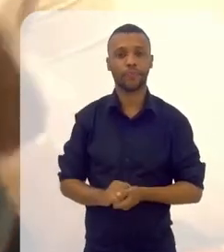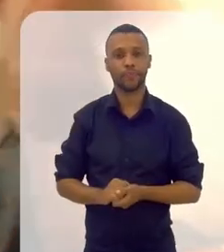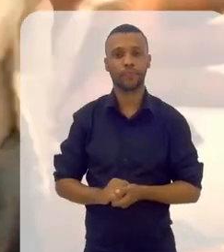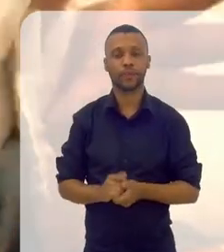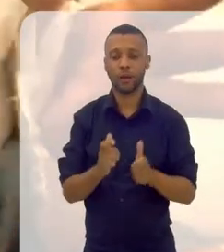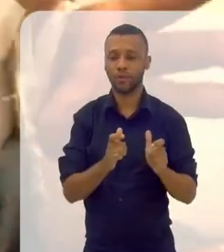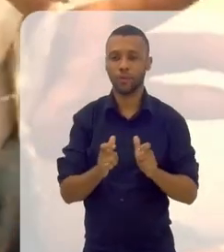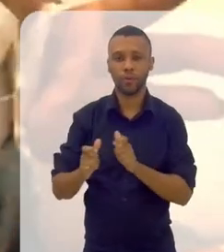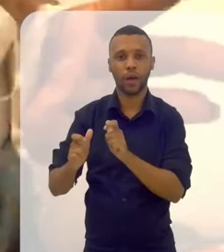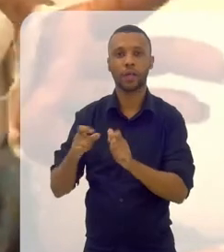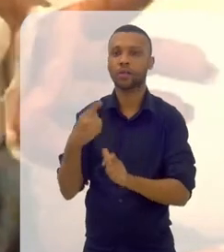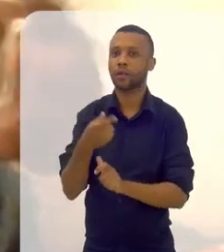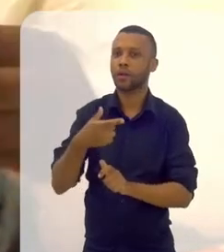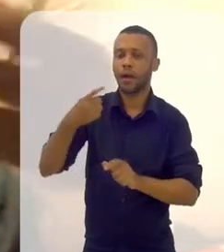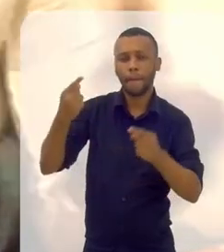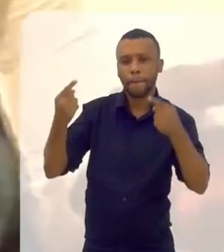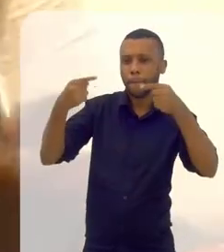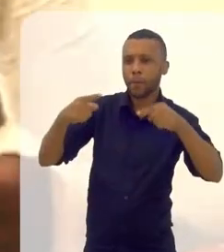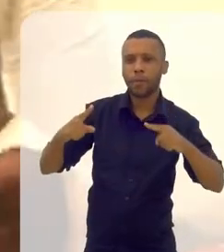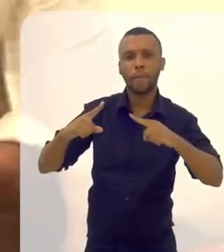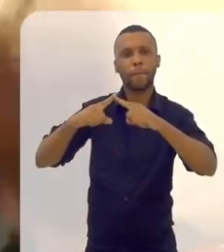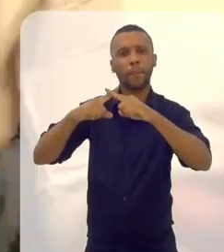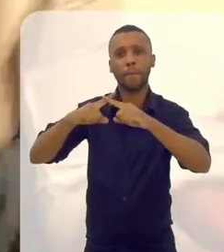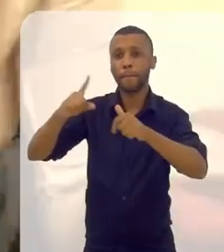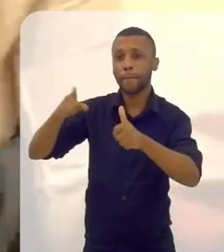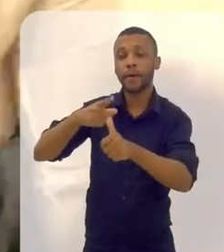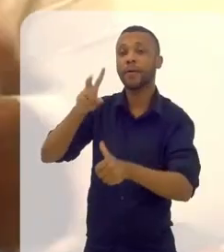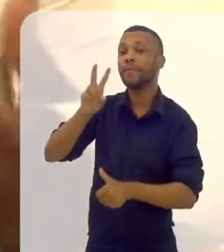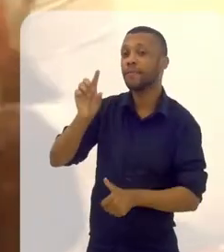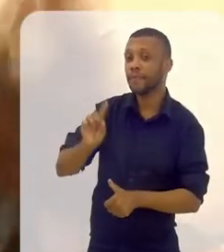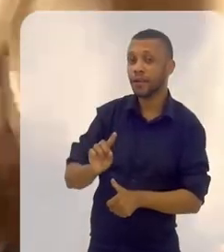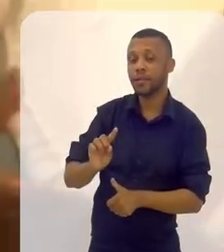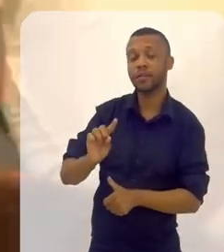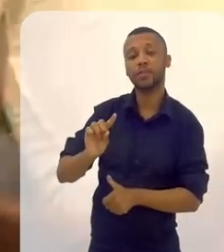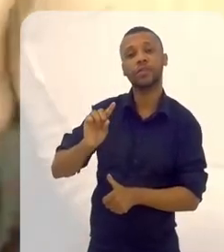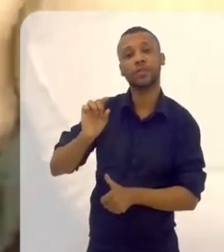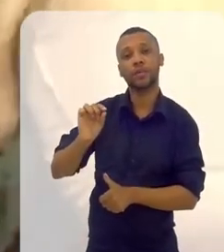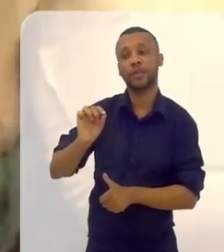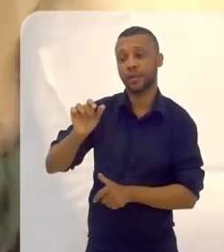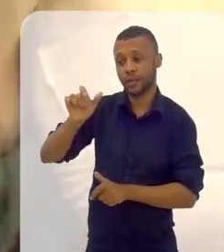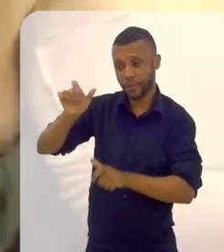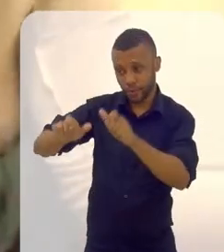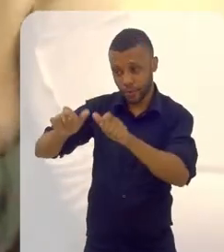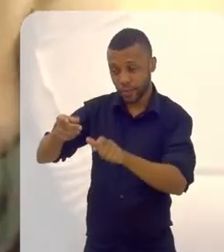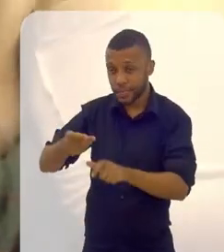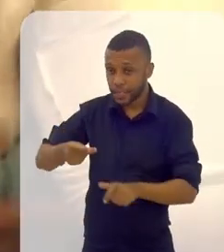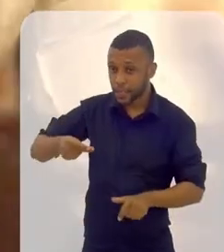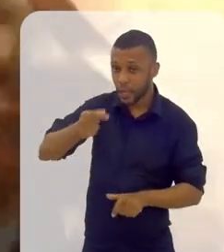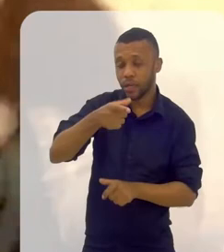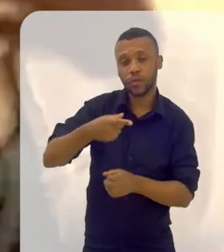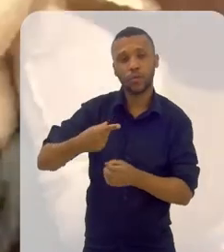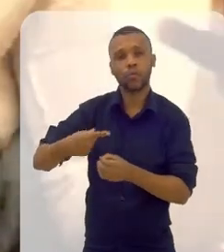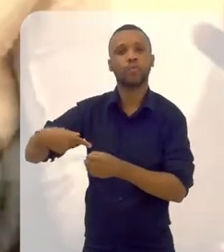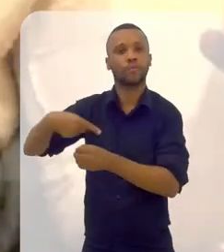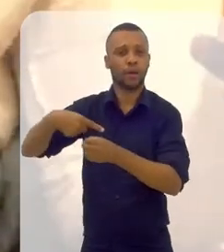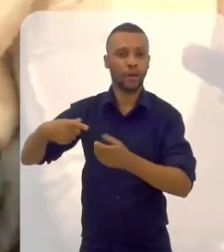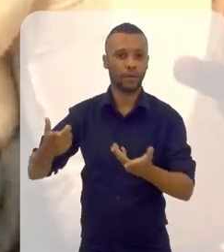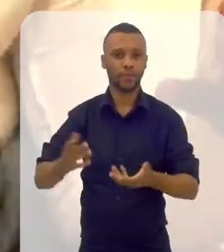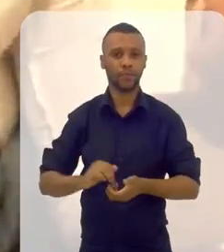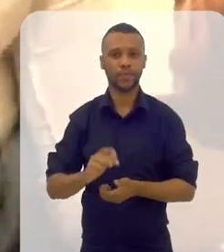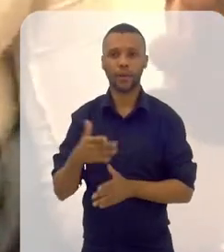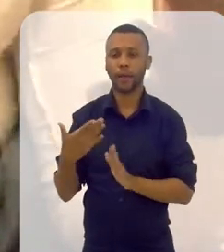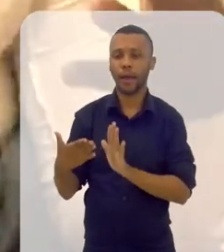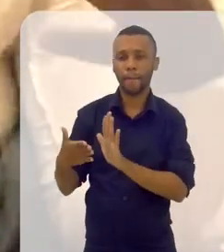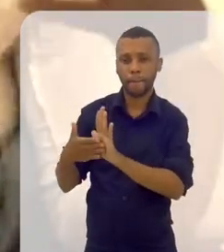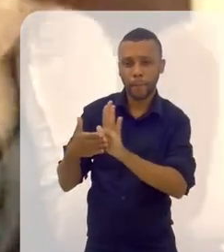os lugares que a gente ia competir era tipo assim, sei lá, a primeira vez que muita gente tinha saído do Jardim Gramacho, sabe? Então ela